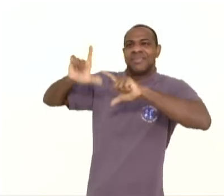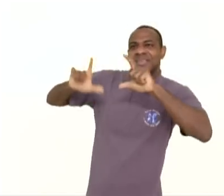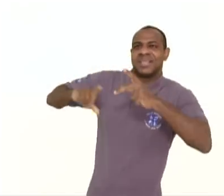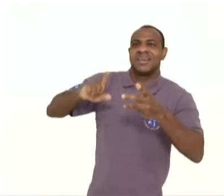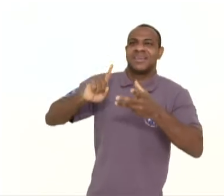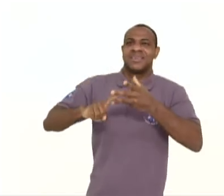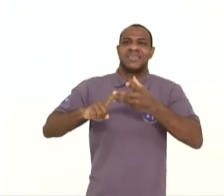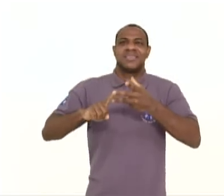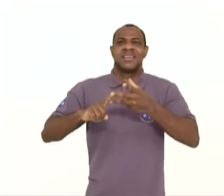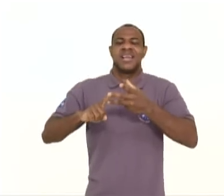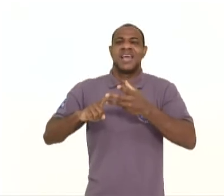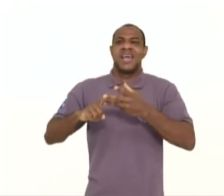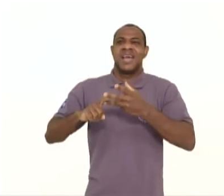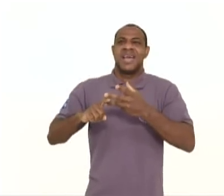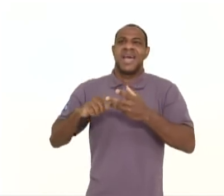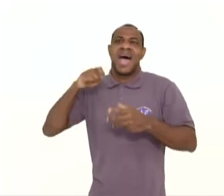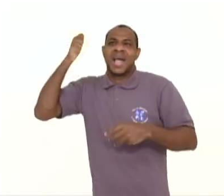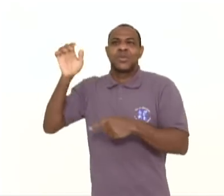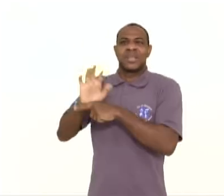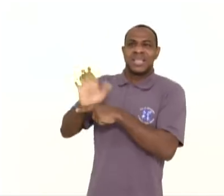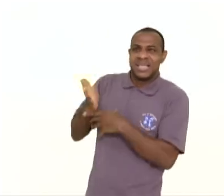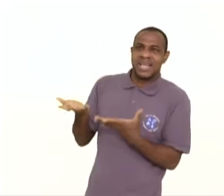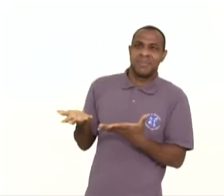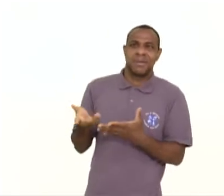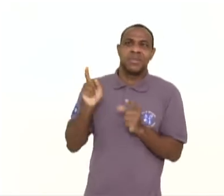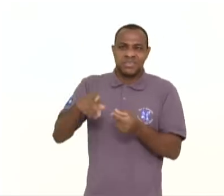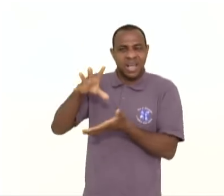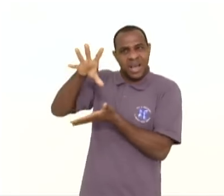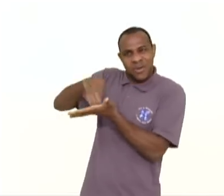esse relato, responde lá, já nós voltamos.